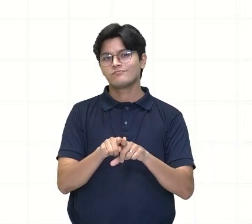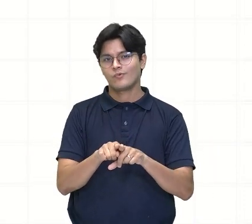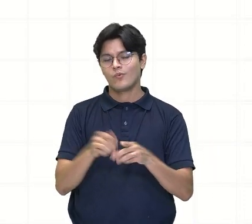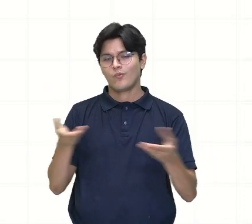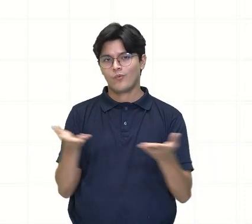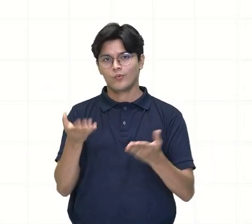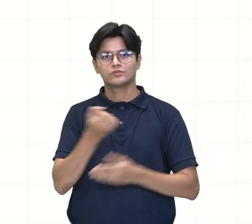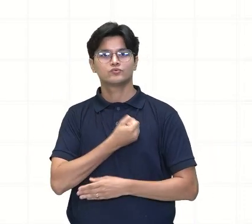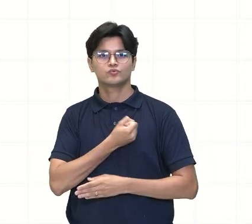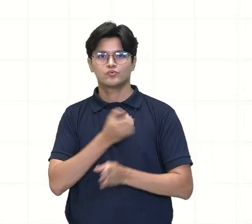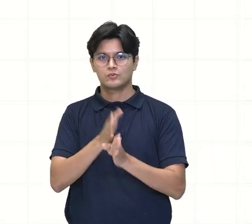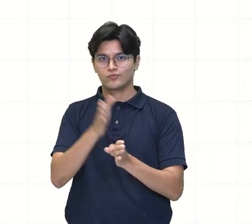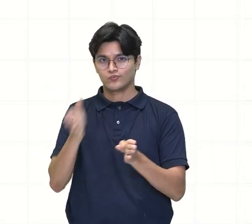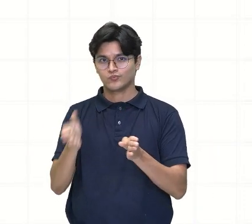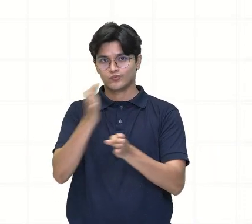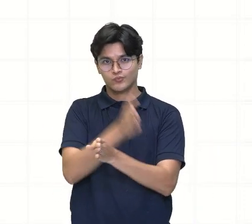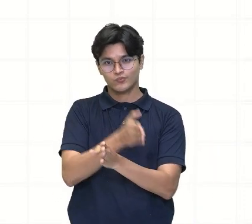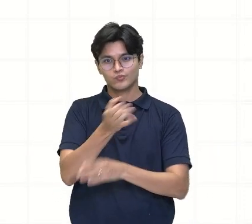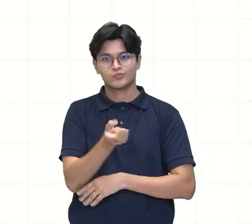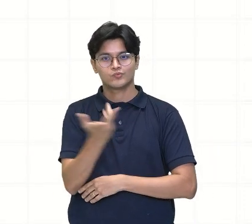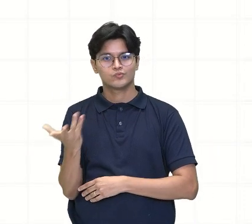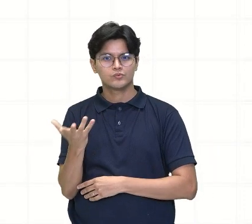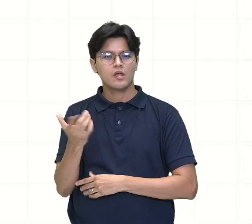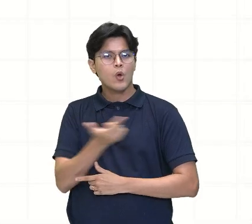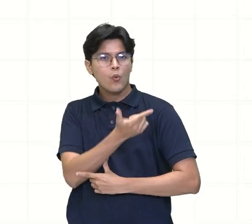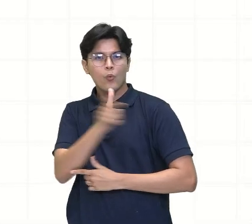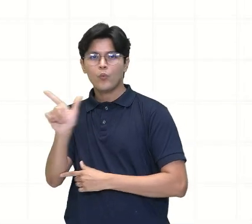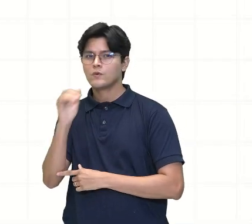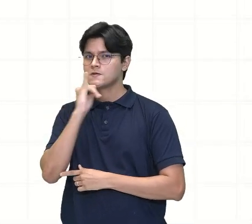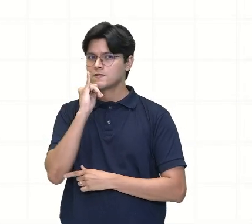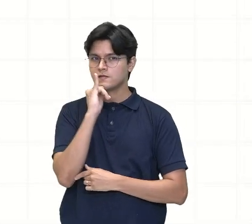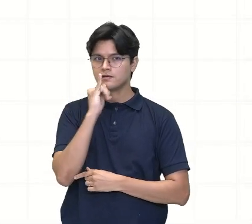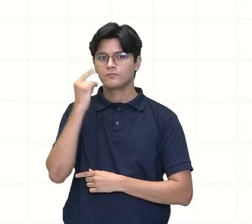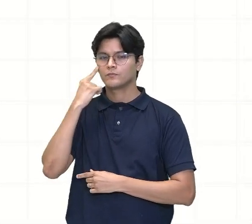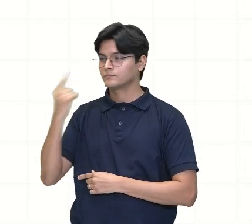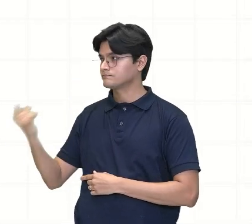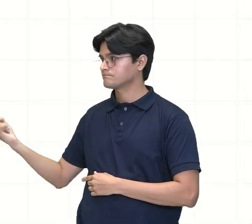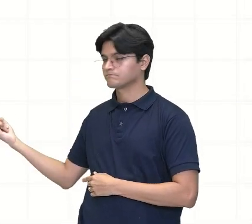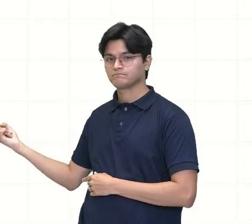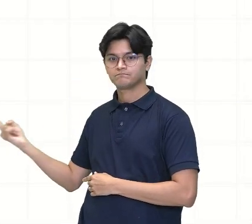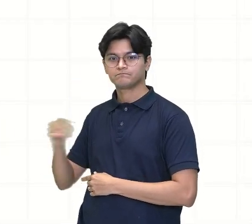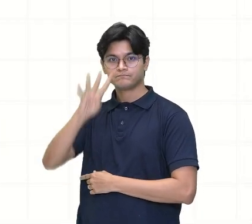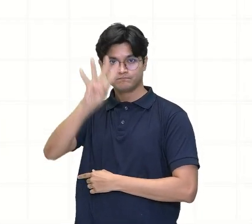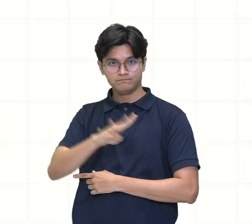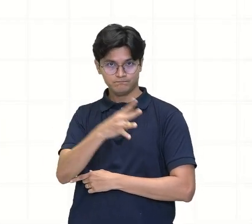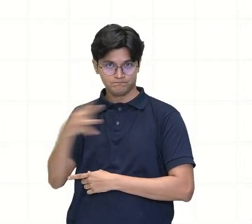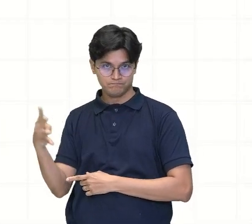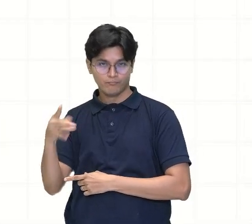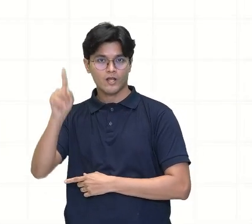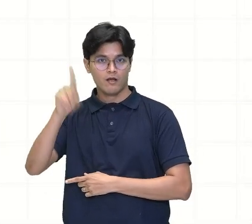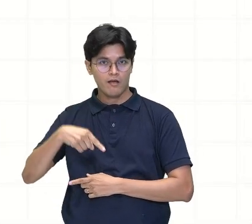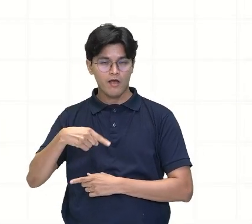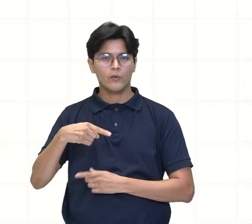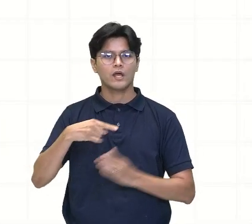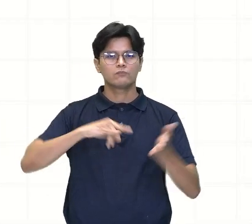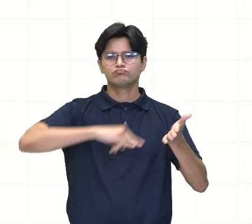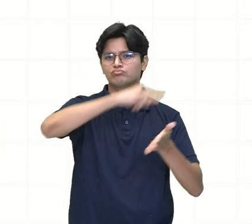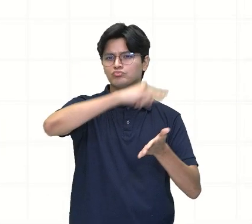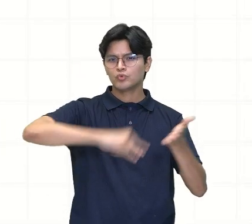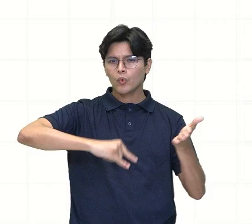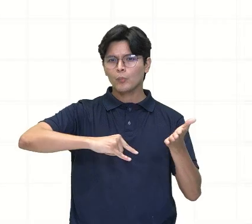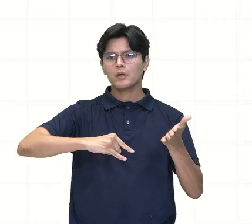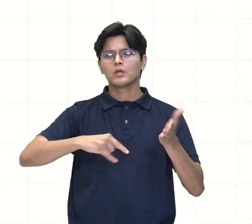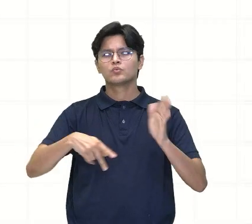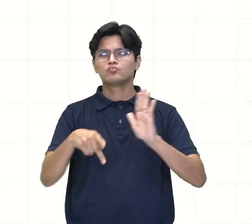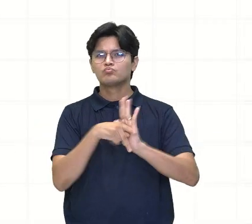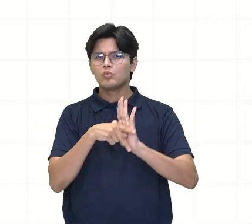outro exemplo. A gente tem aqui o extrato de uma conta corrente do João. O João